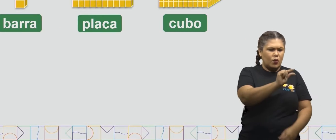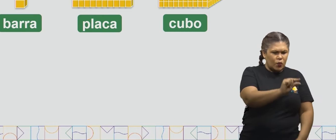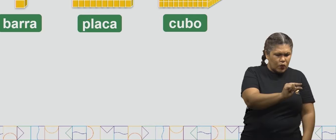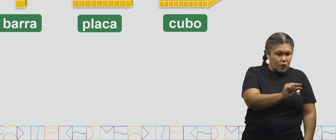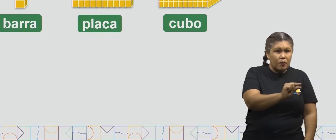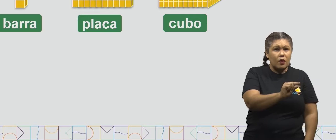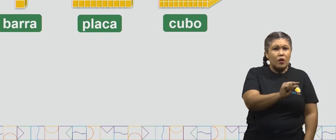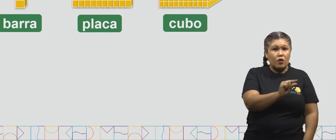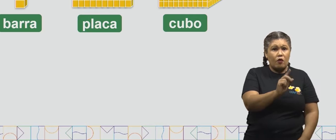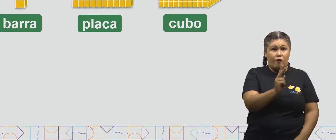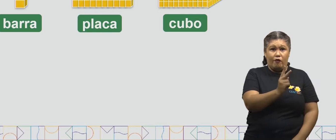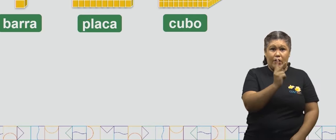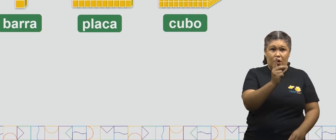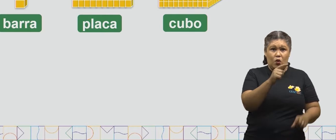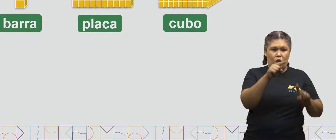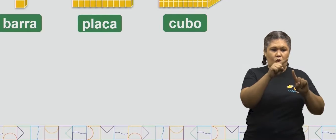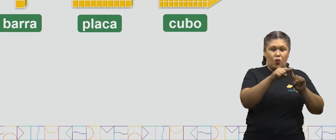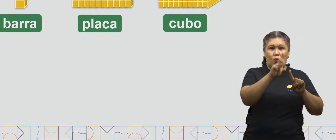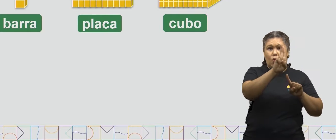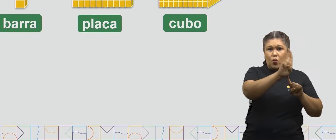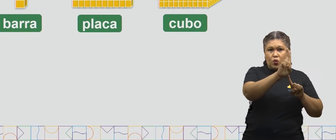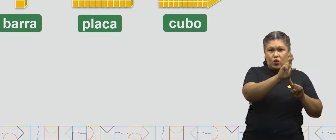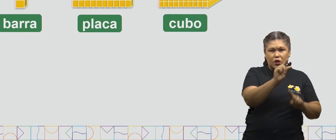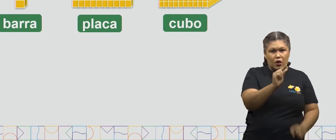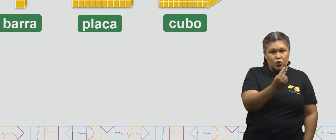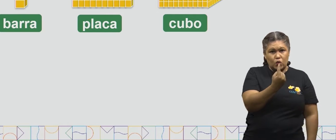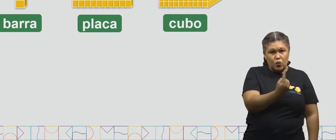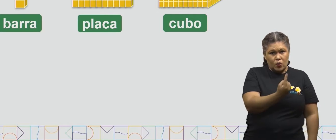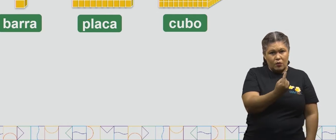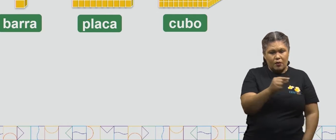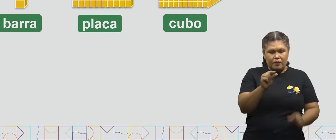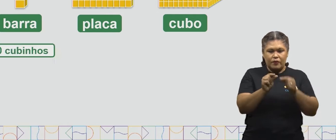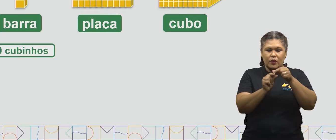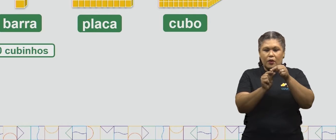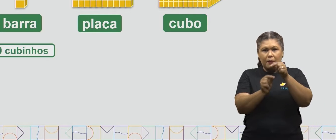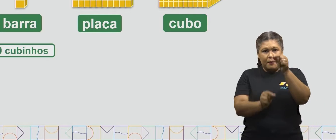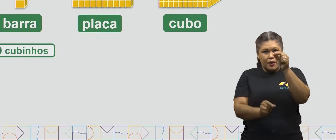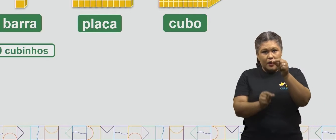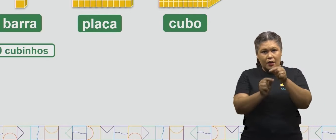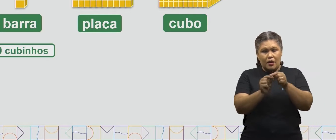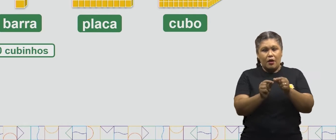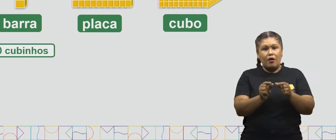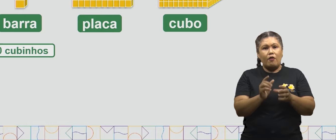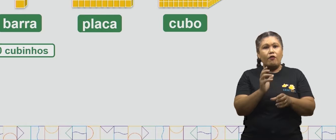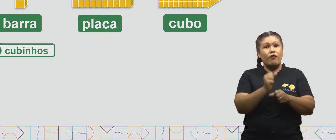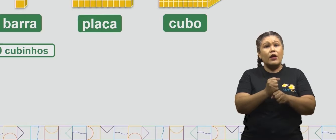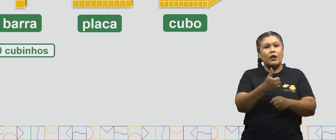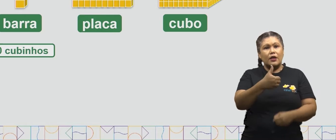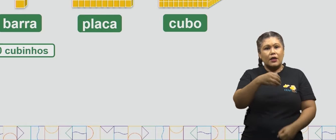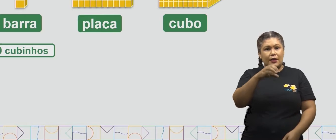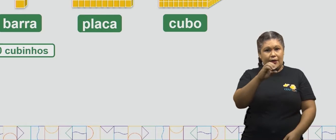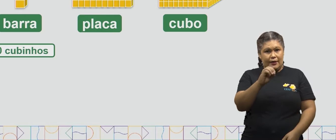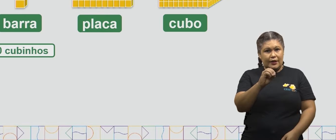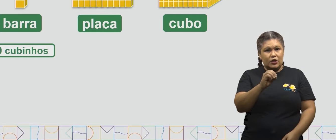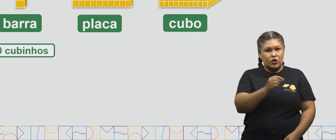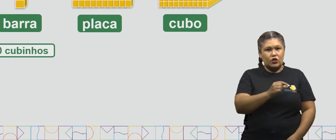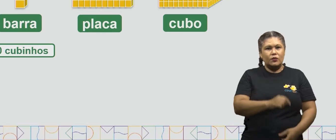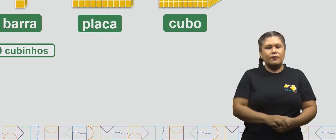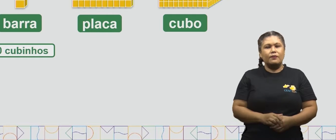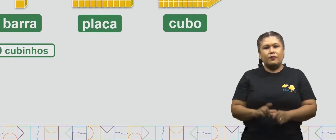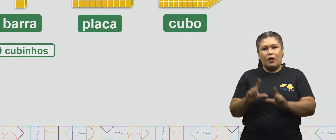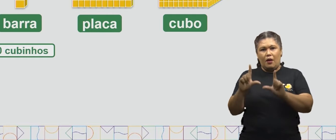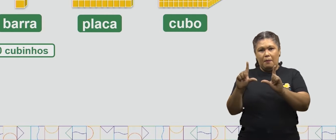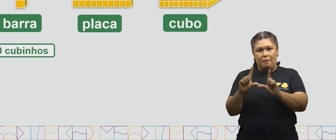uma unidade, uma barra equivale a 10 cubinhos, uma